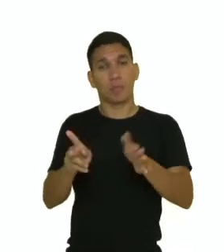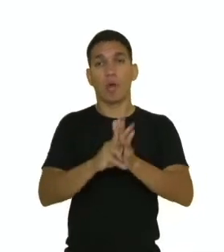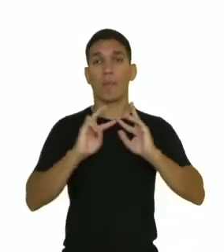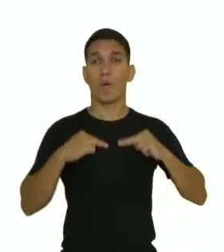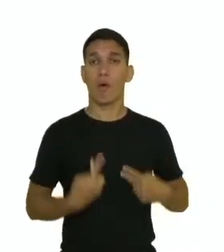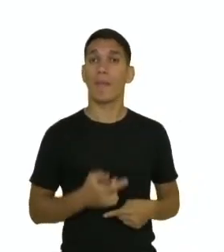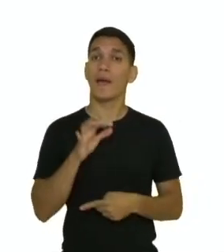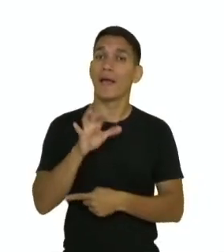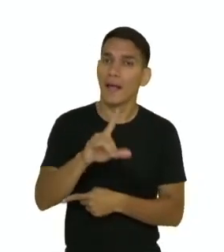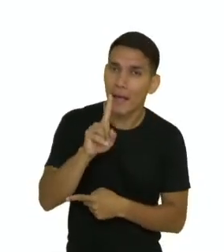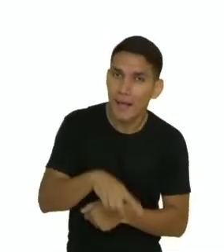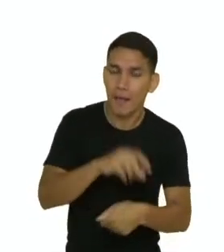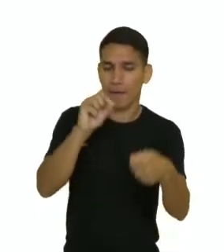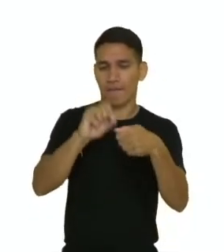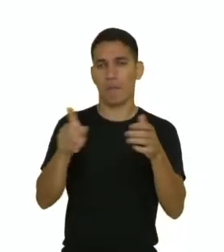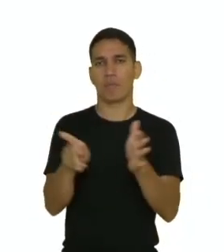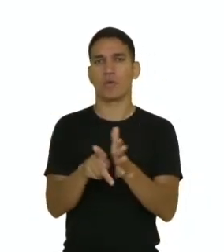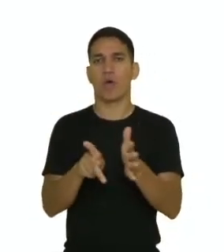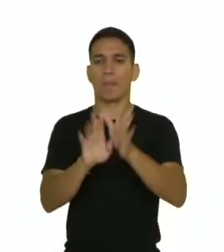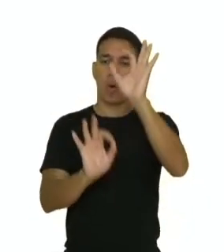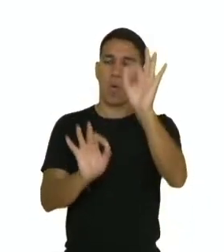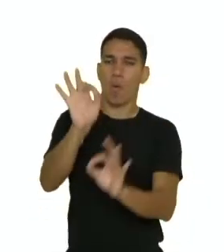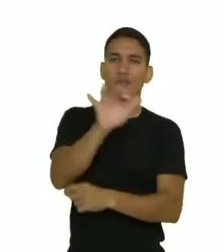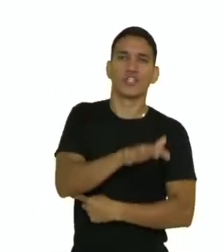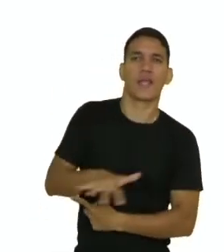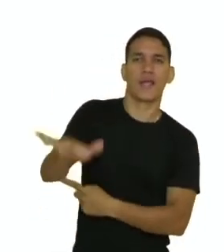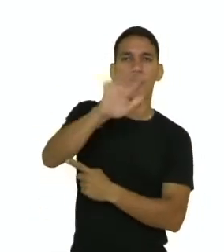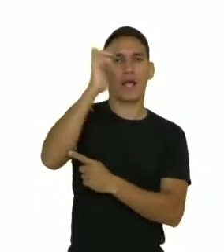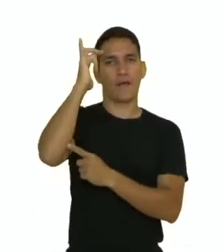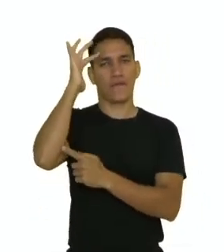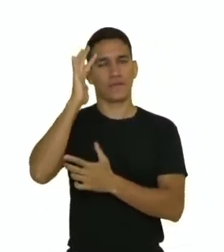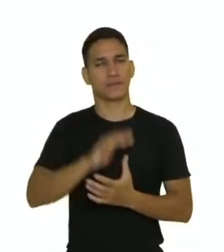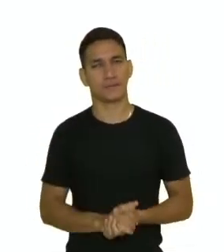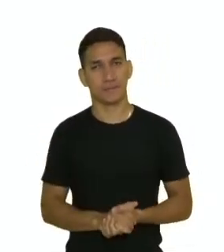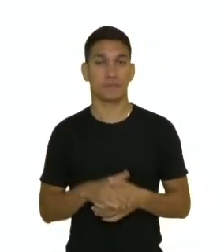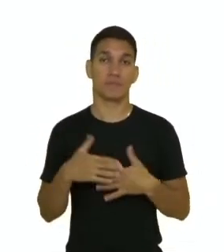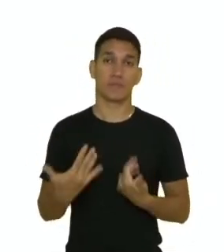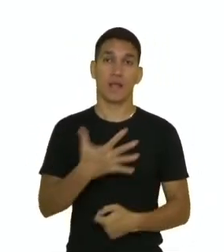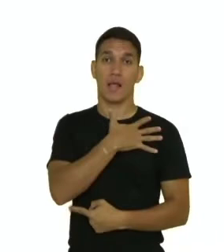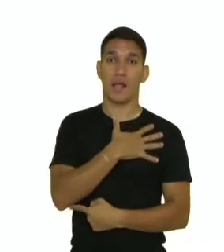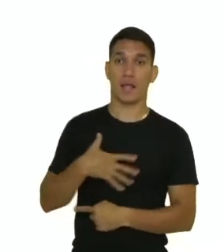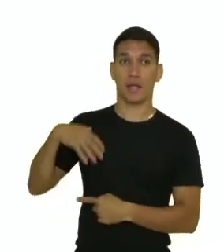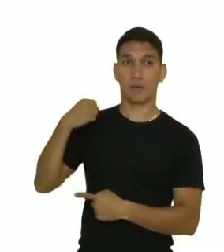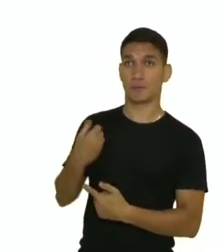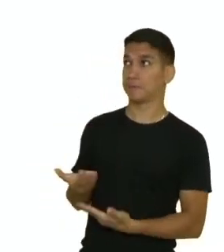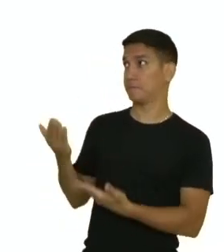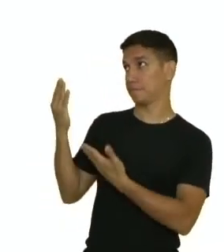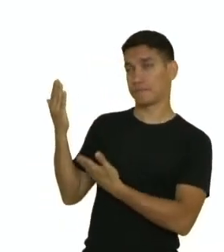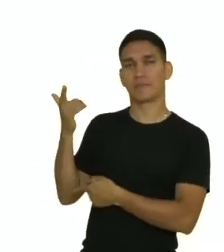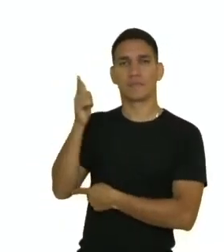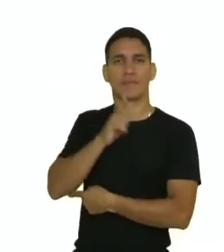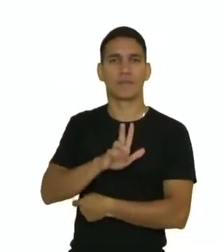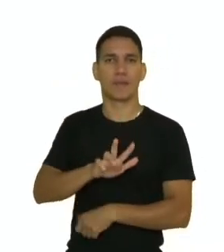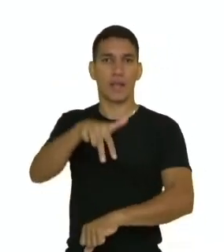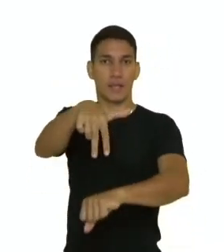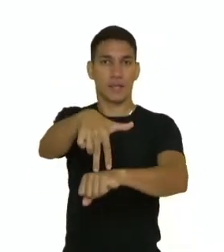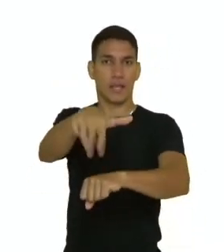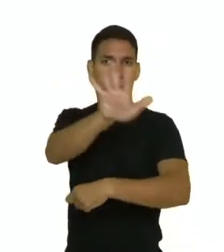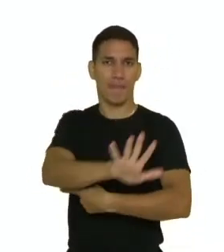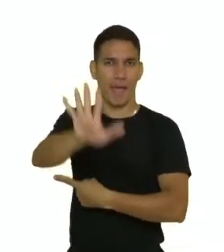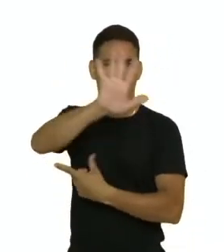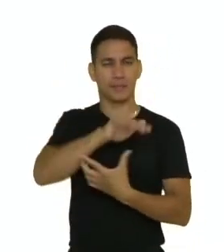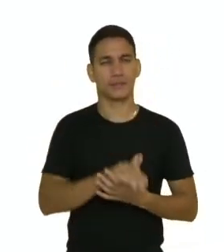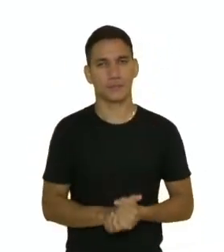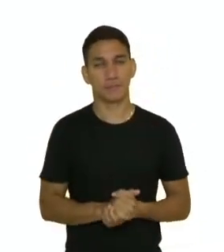esse movimento de fazer um sistema geral da filosofia. O Aristóteles, é esse cara aí que está no centro da